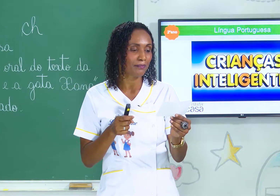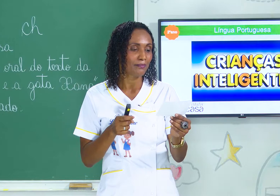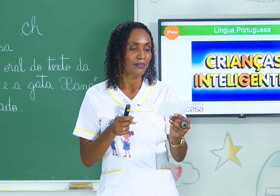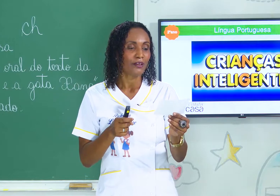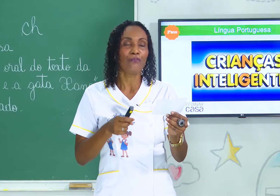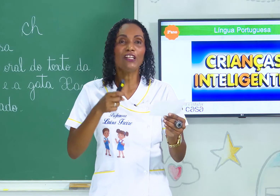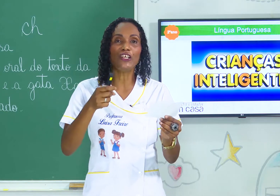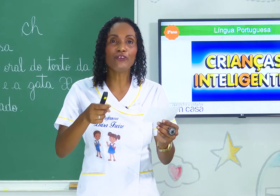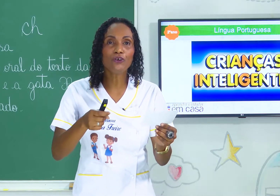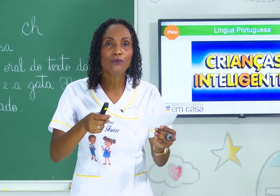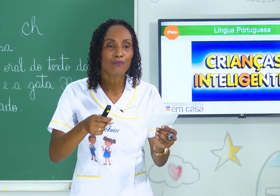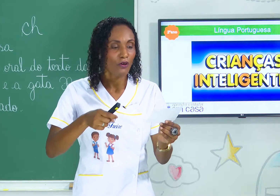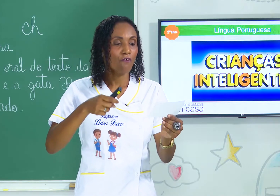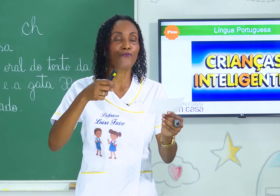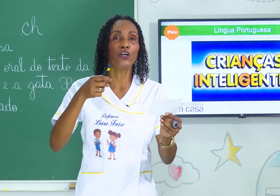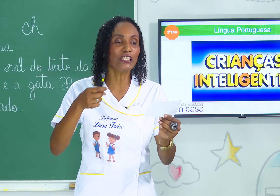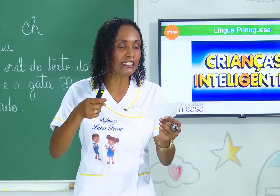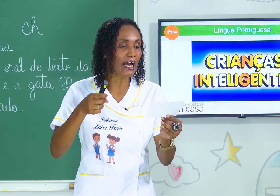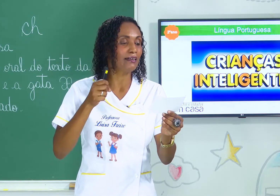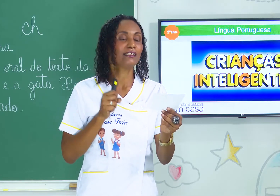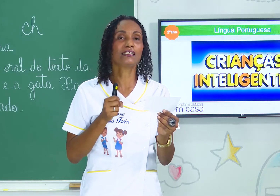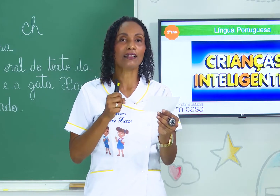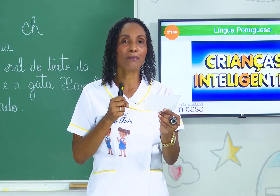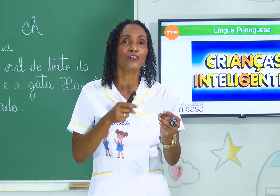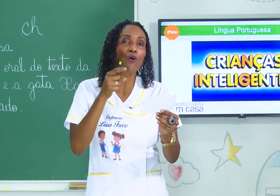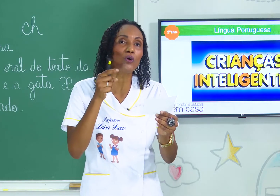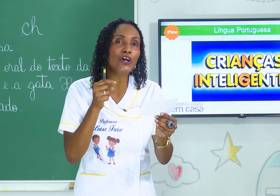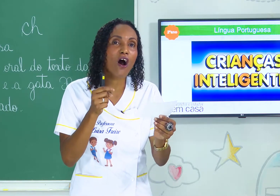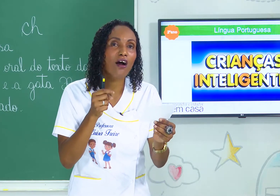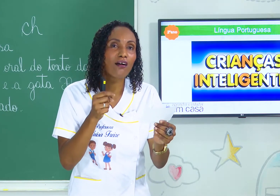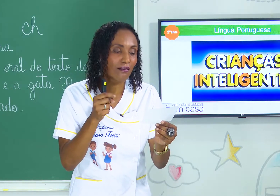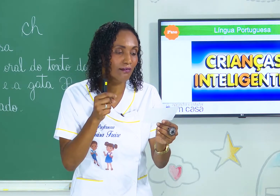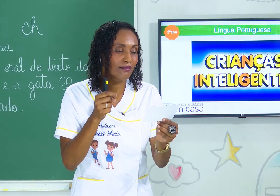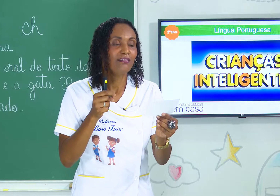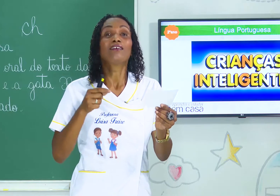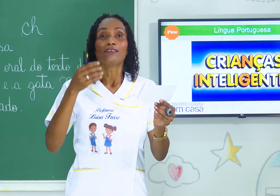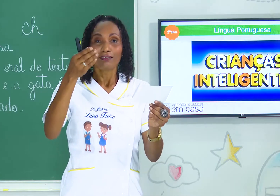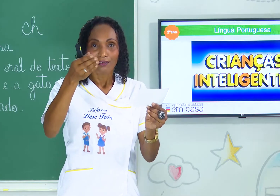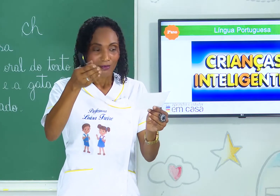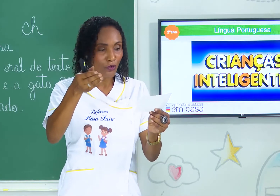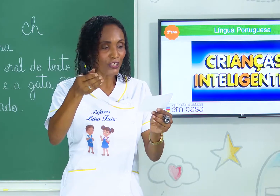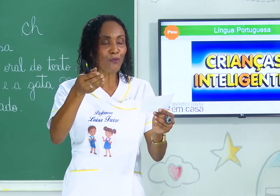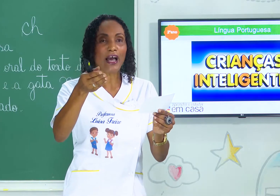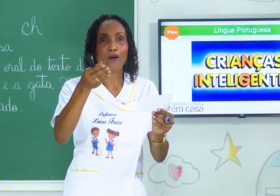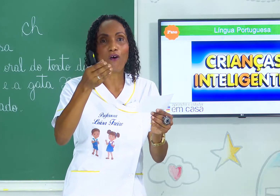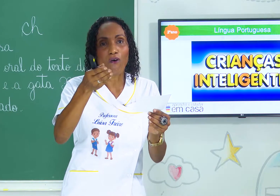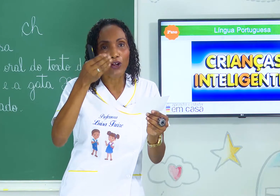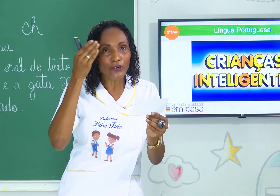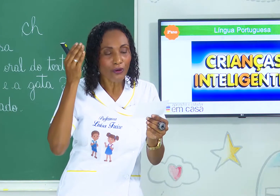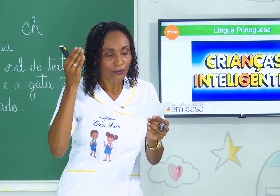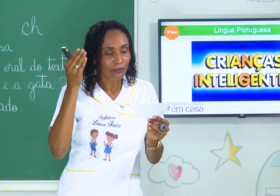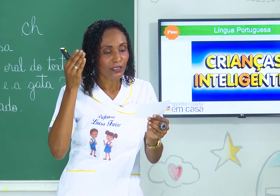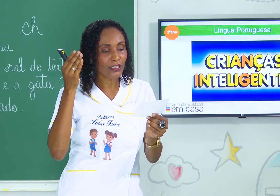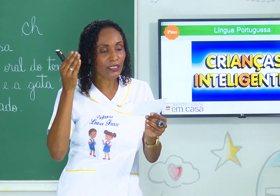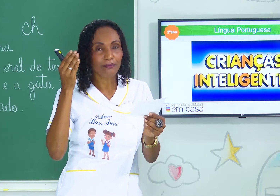ele velhinho folhinha exatamente bom aí ó é muito bem